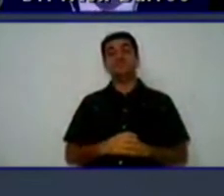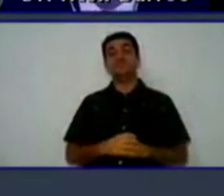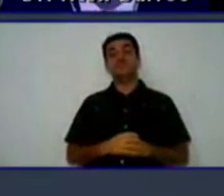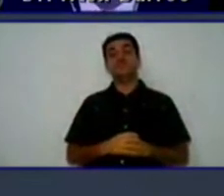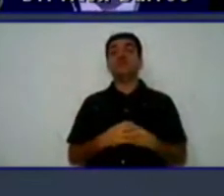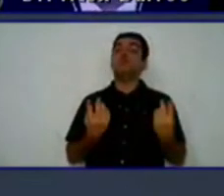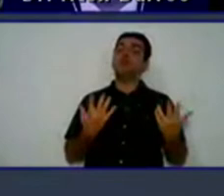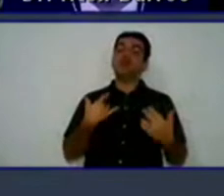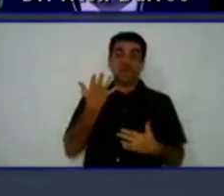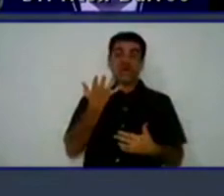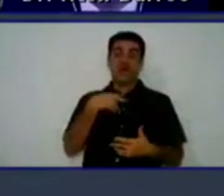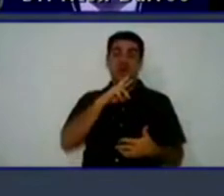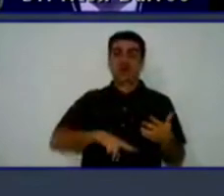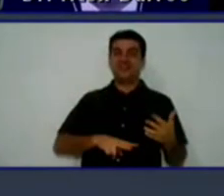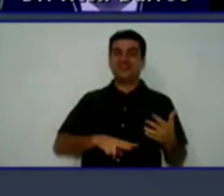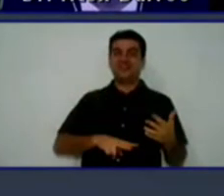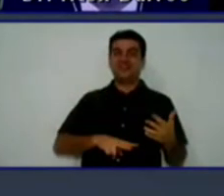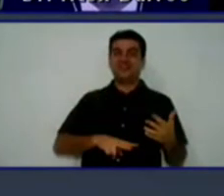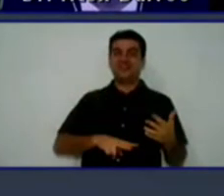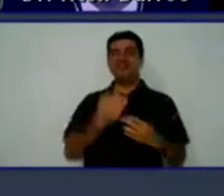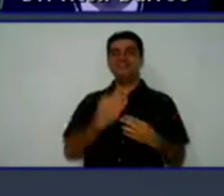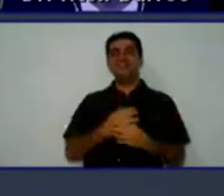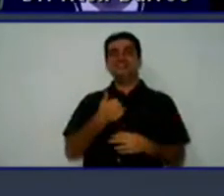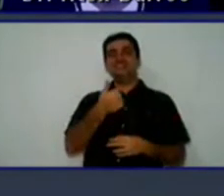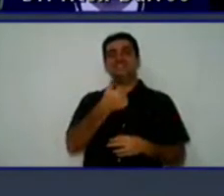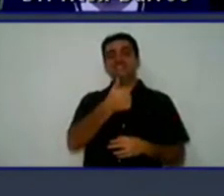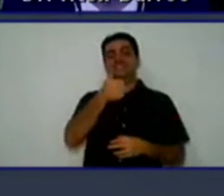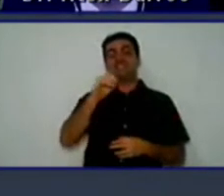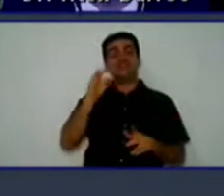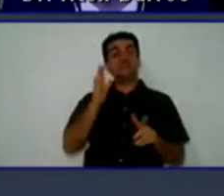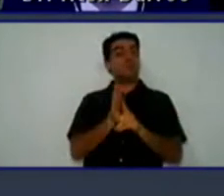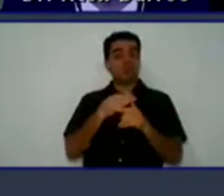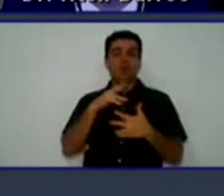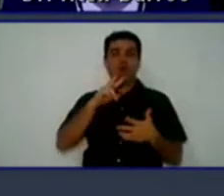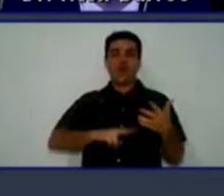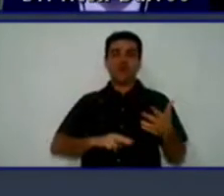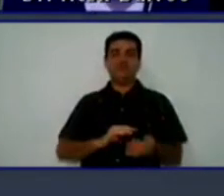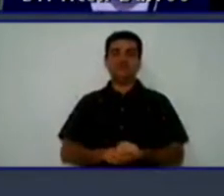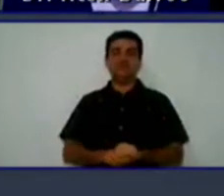leitura das 110 páginas, se Vossa Excelência assim desejar.